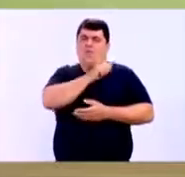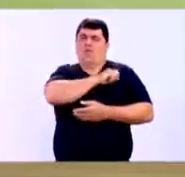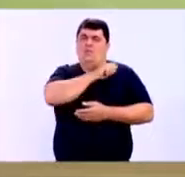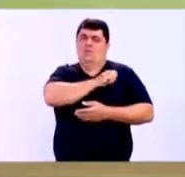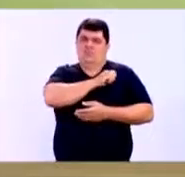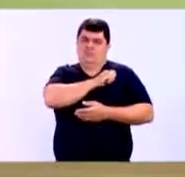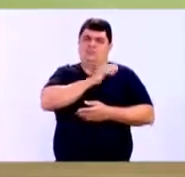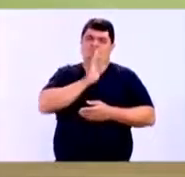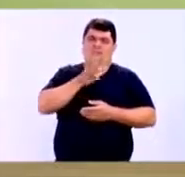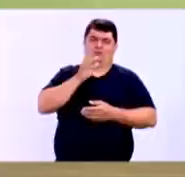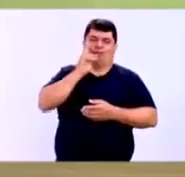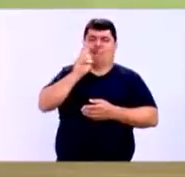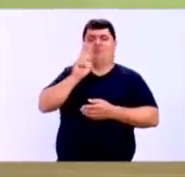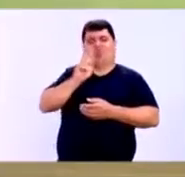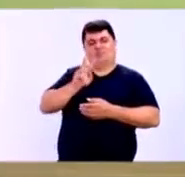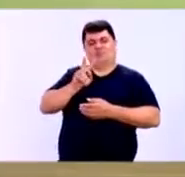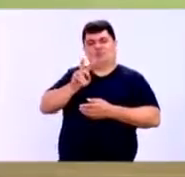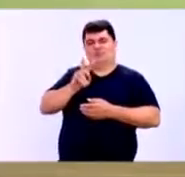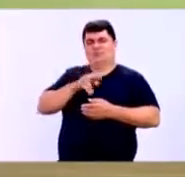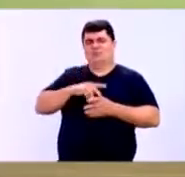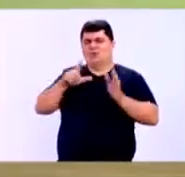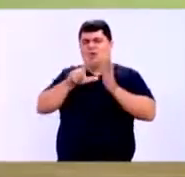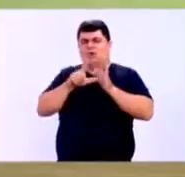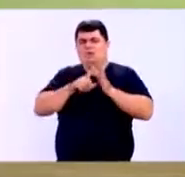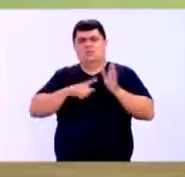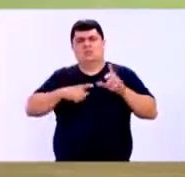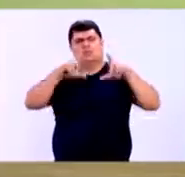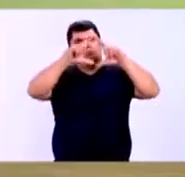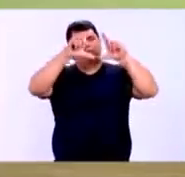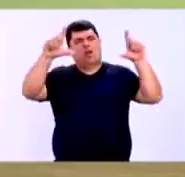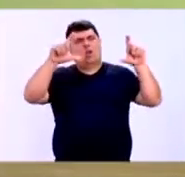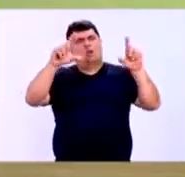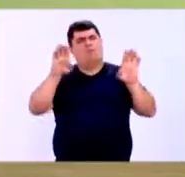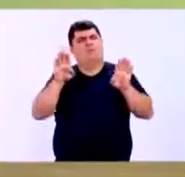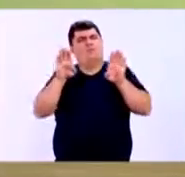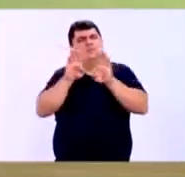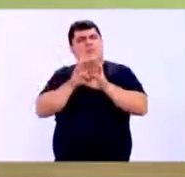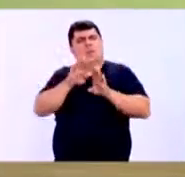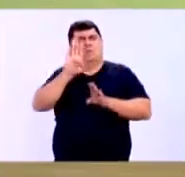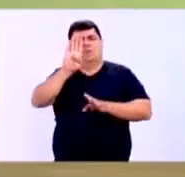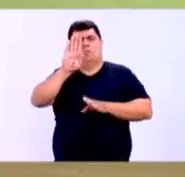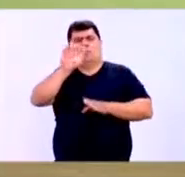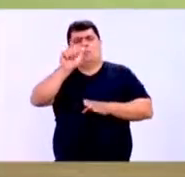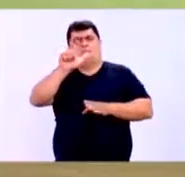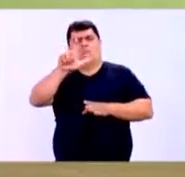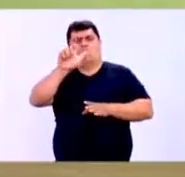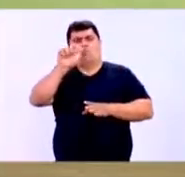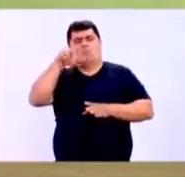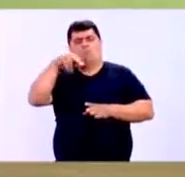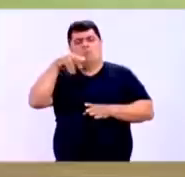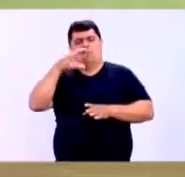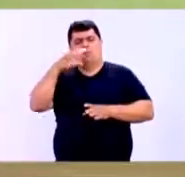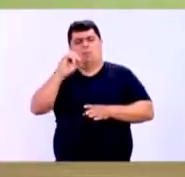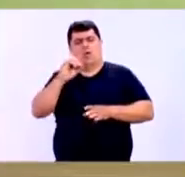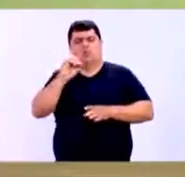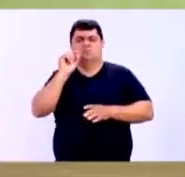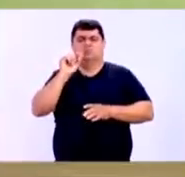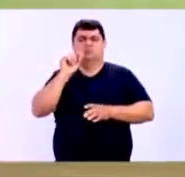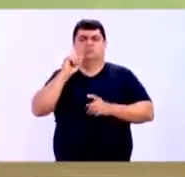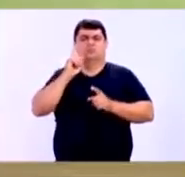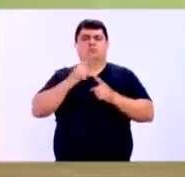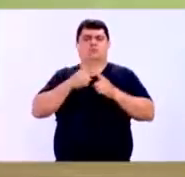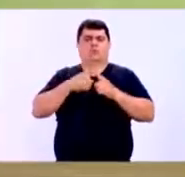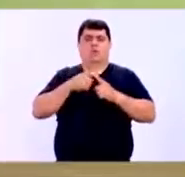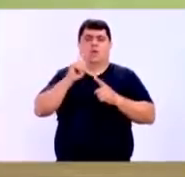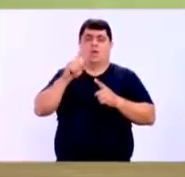com certeza já observou, né? Passou em frente a uma loja e disse fechado para balanço. O que é isso? É